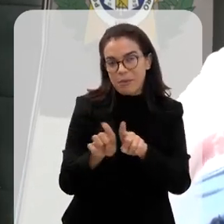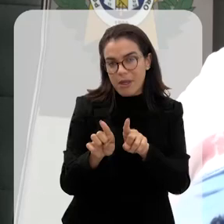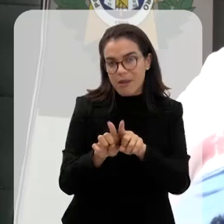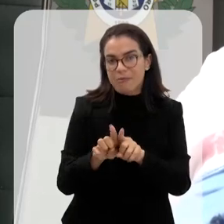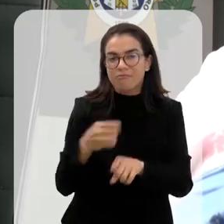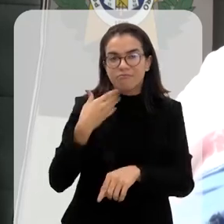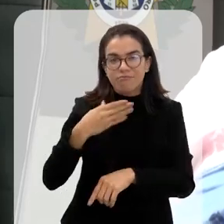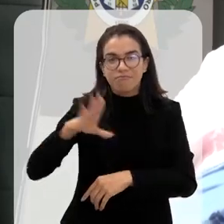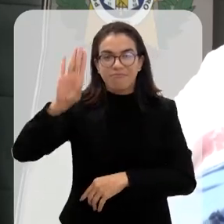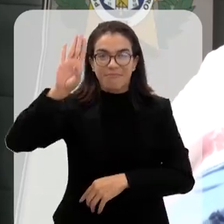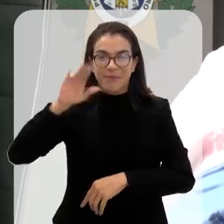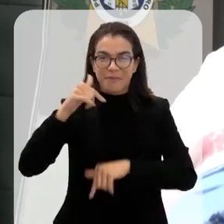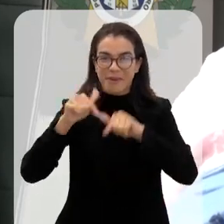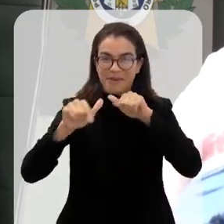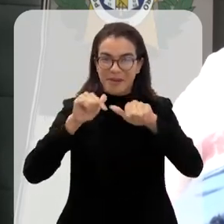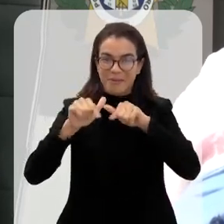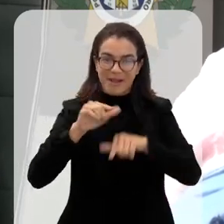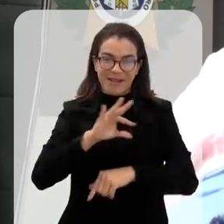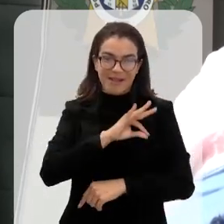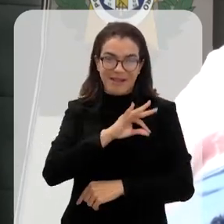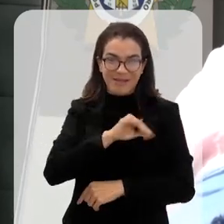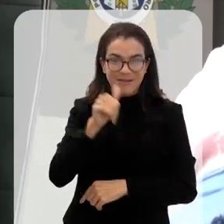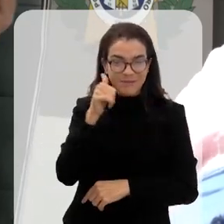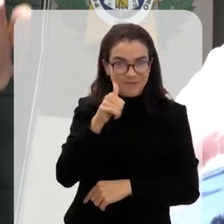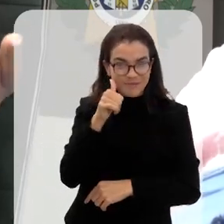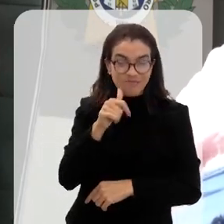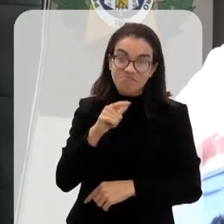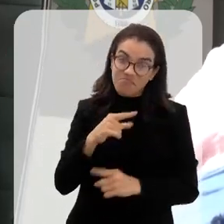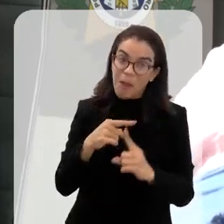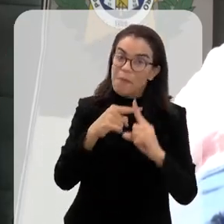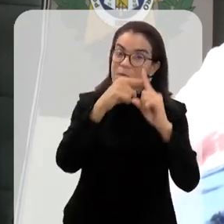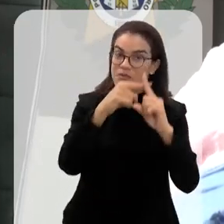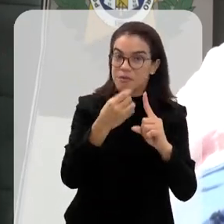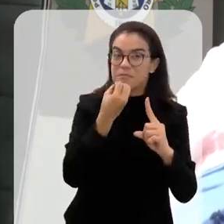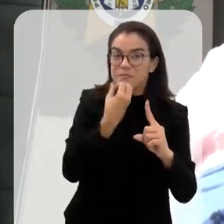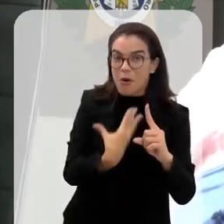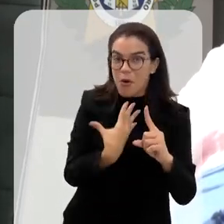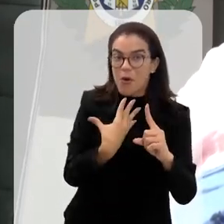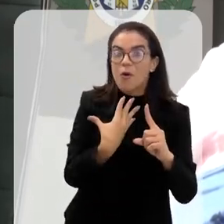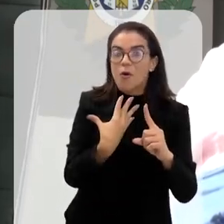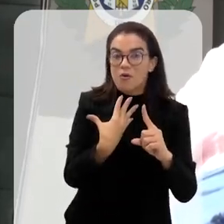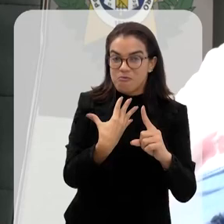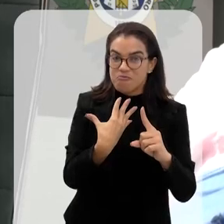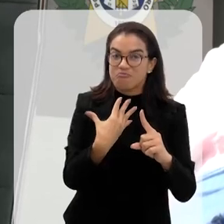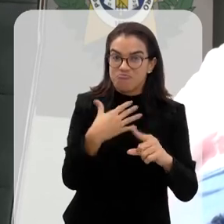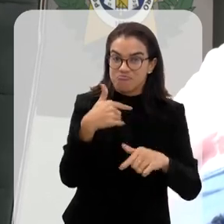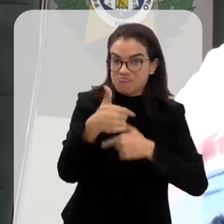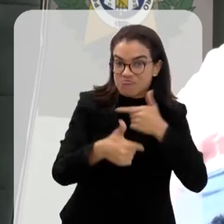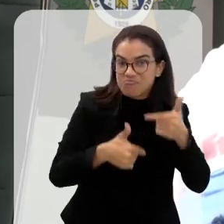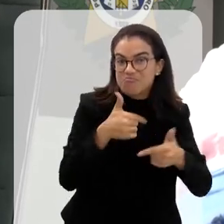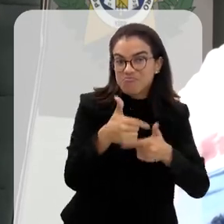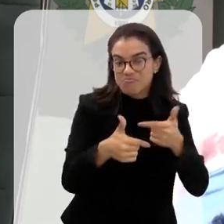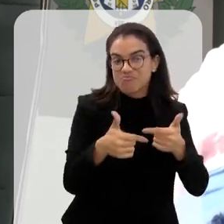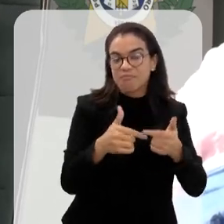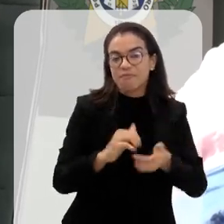se habilitam para trabalhar nas DEANs. Então, isso é um ponto positivo, somos poucos, mas somos bons